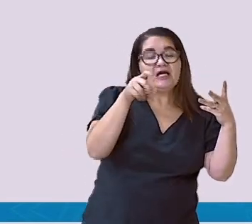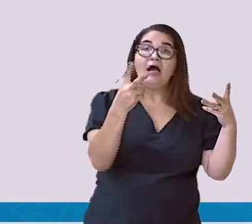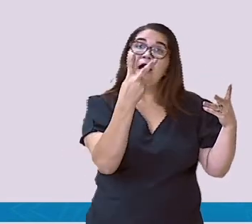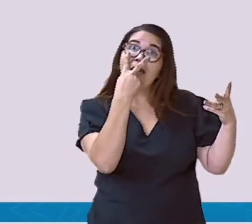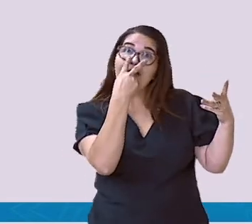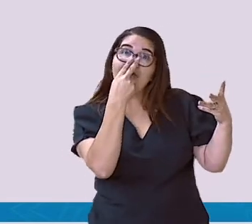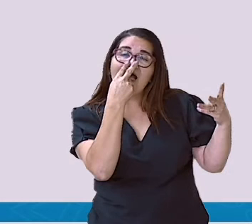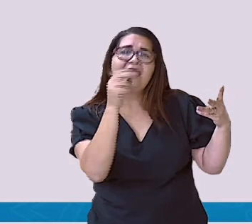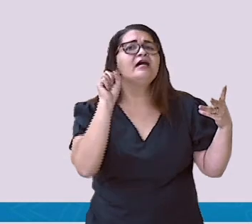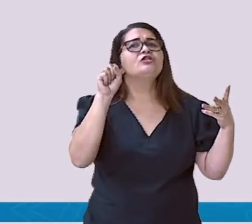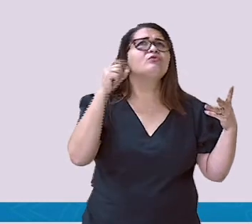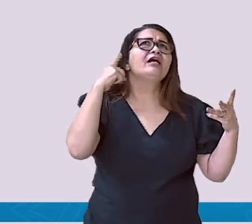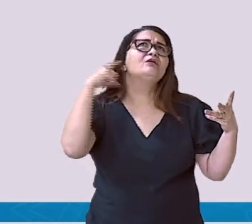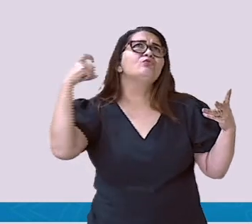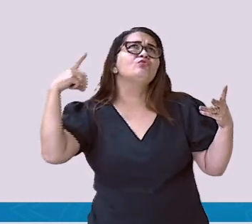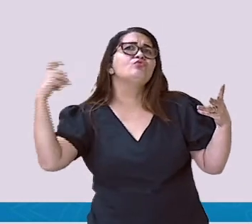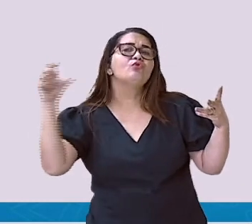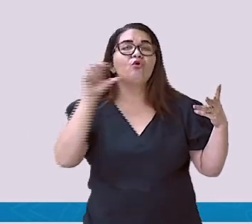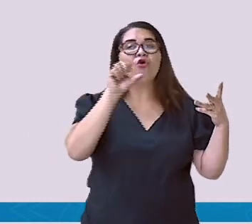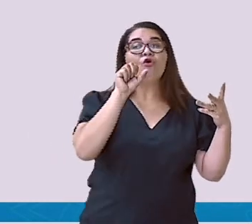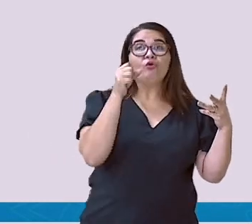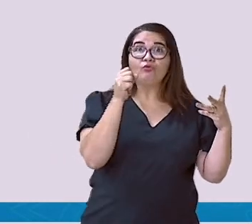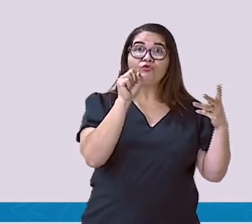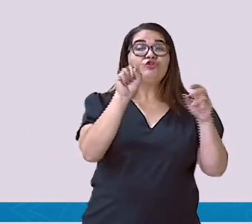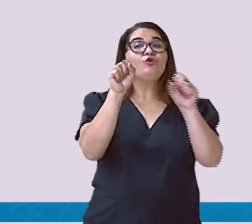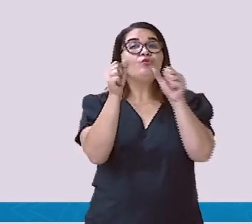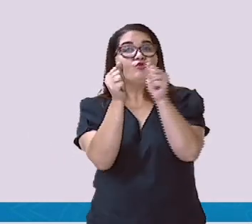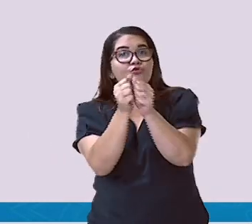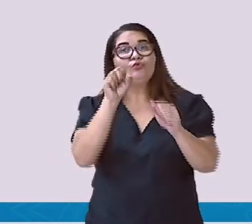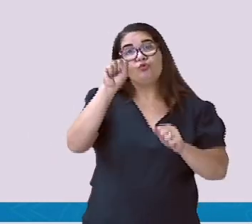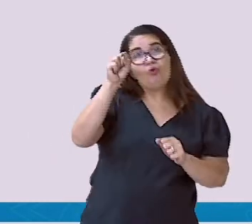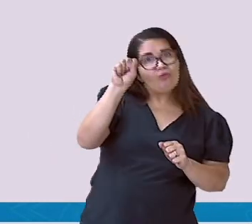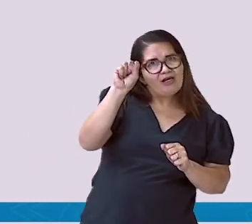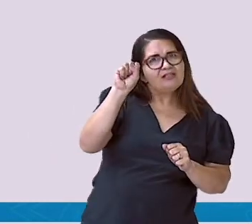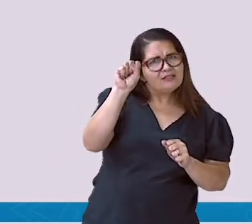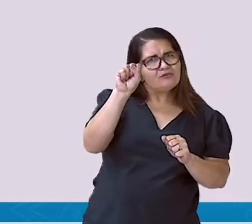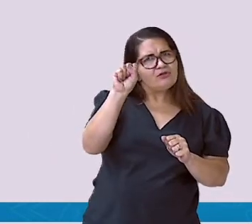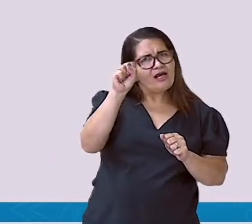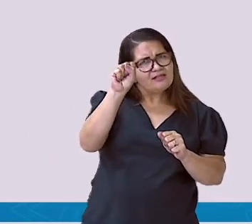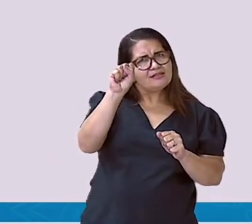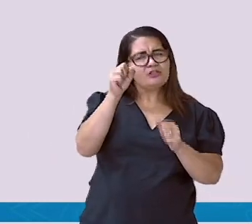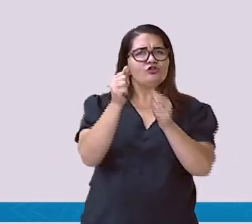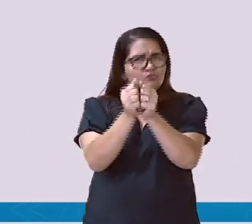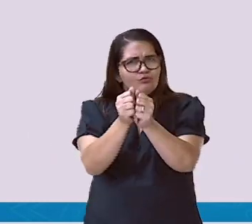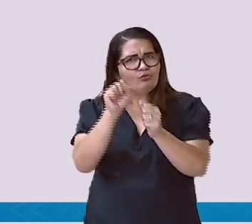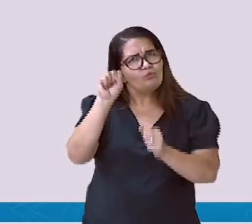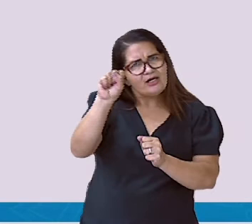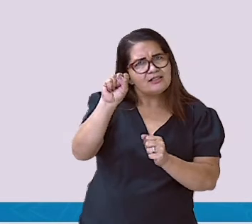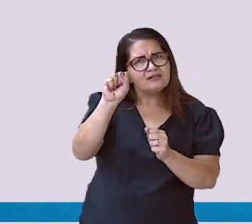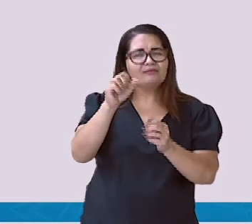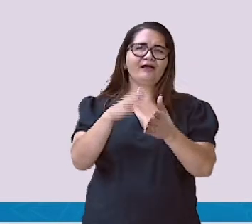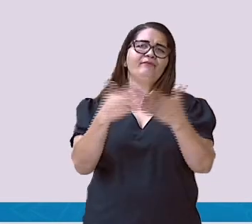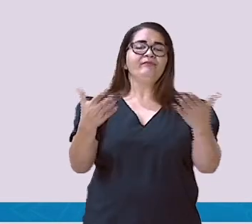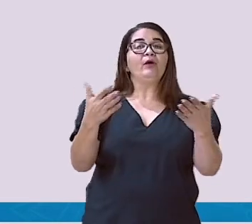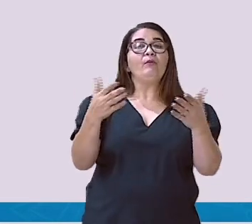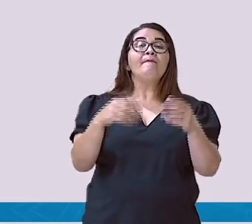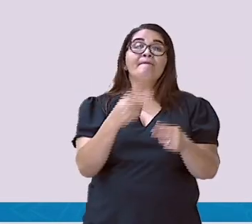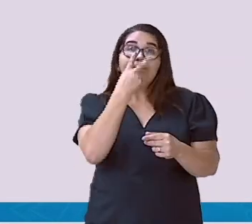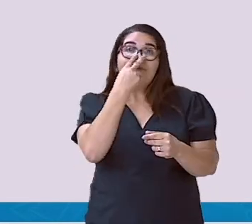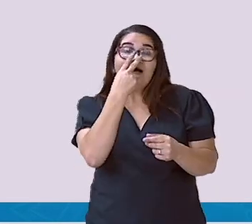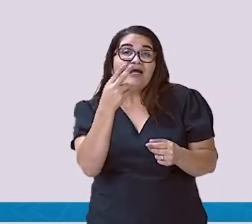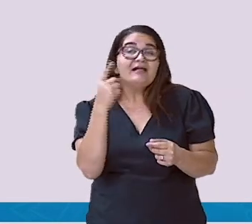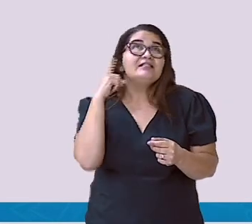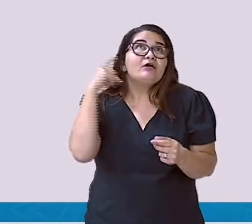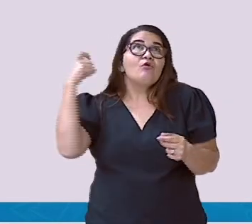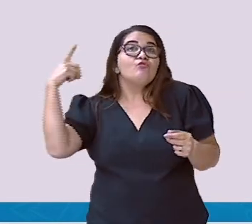X, na pronúncia, ele está sendo acompanhado pelo S, taxímetro, taxímetro. Então, o